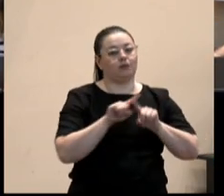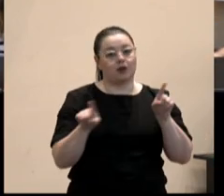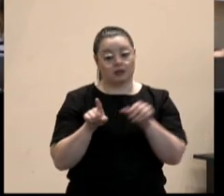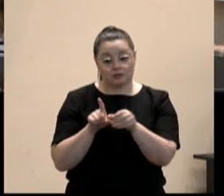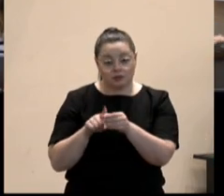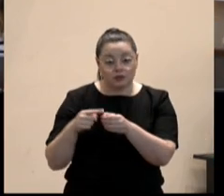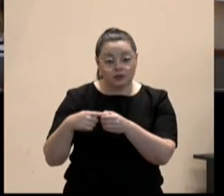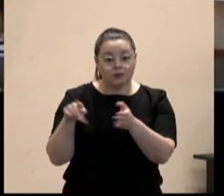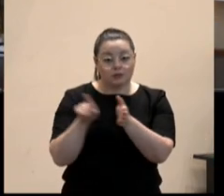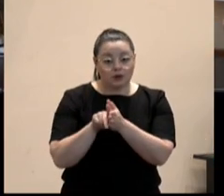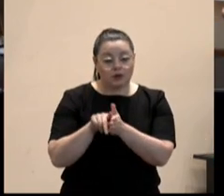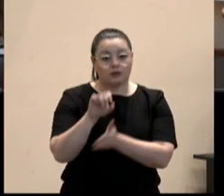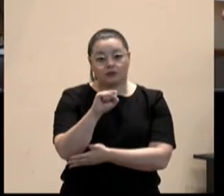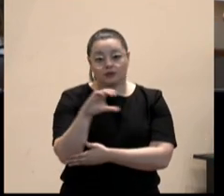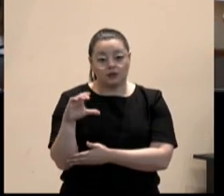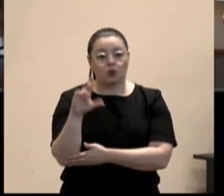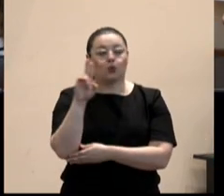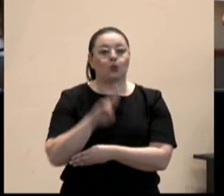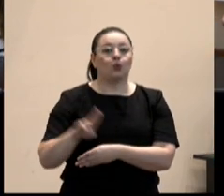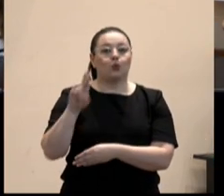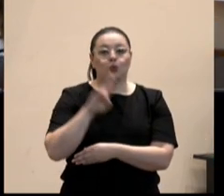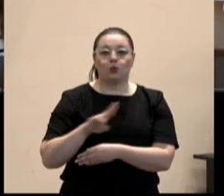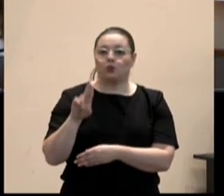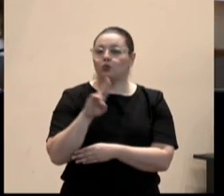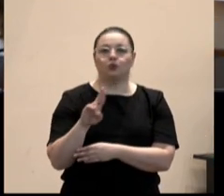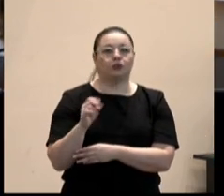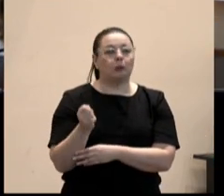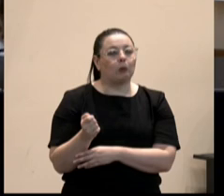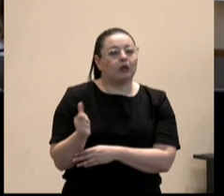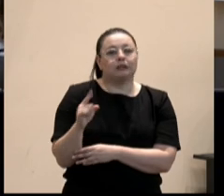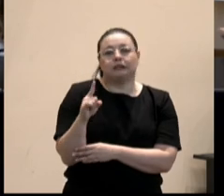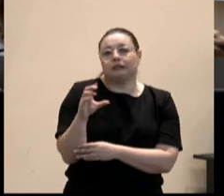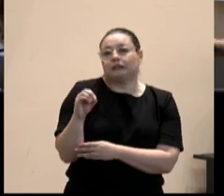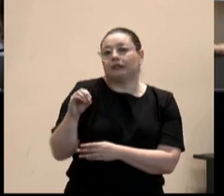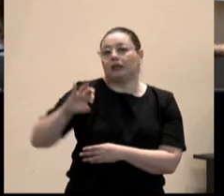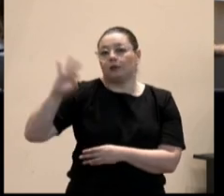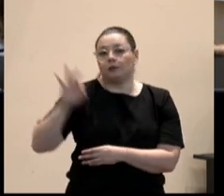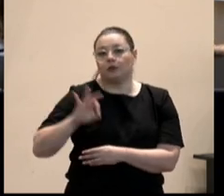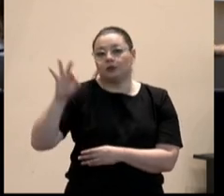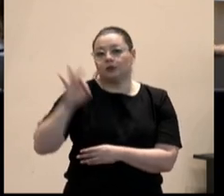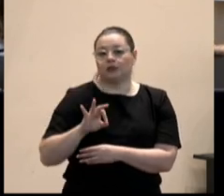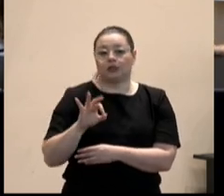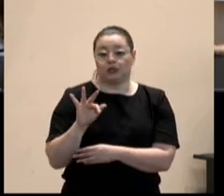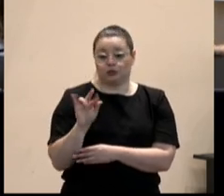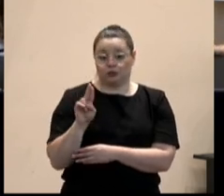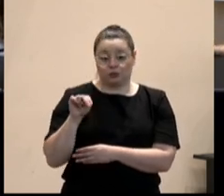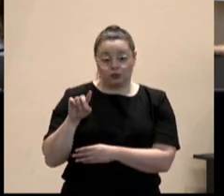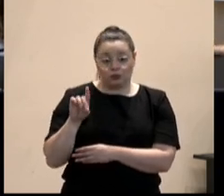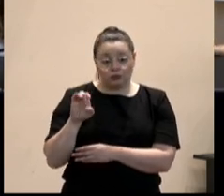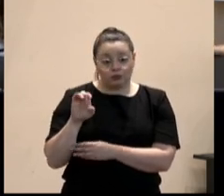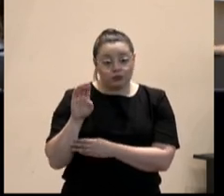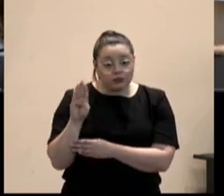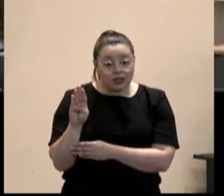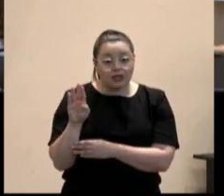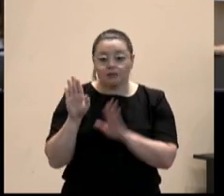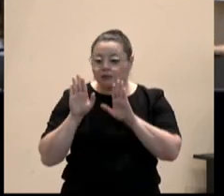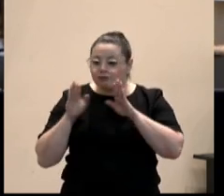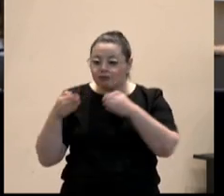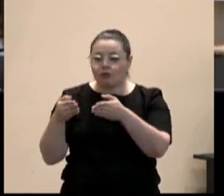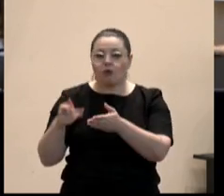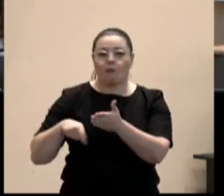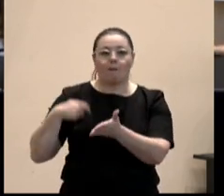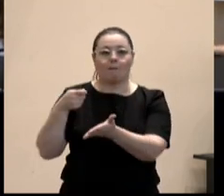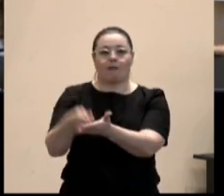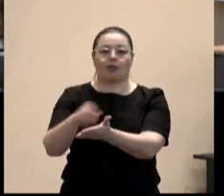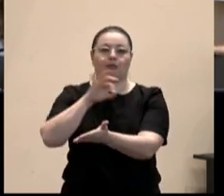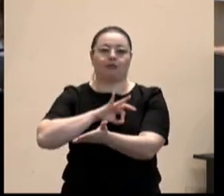Catarina utilizam quase todo 100% do Fundeb para folha de pagamento. Confere?